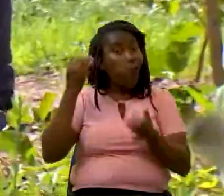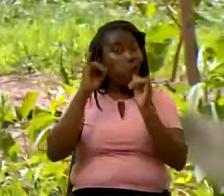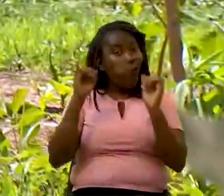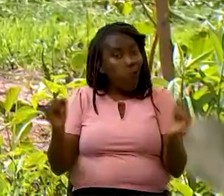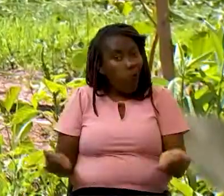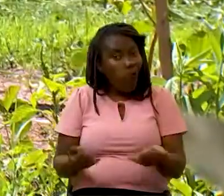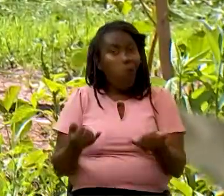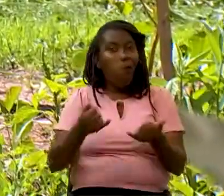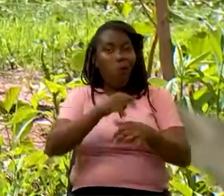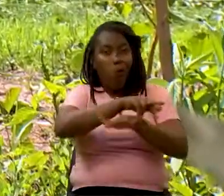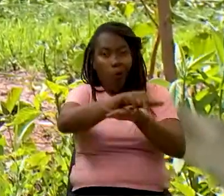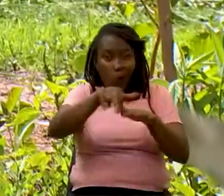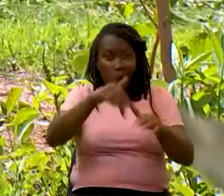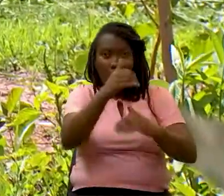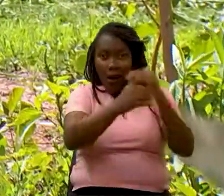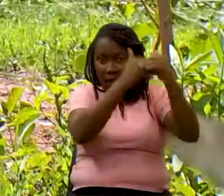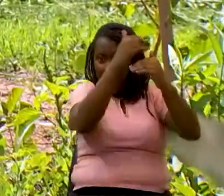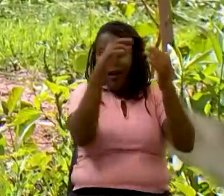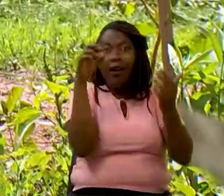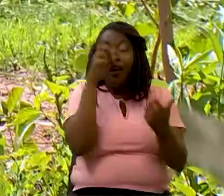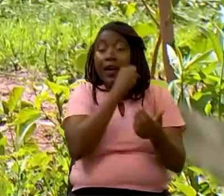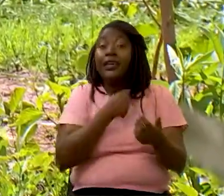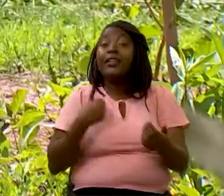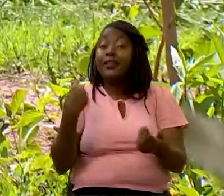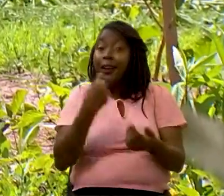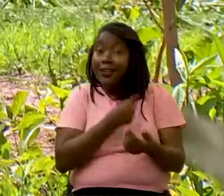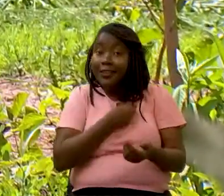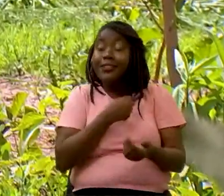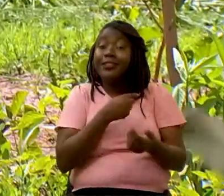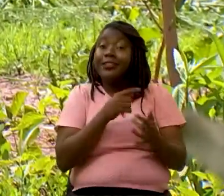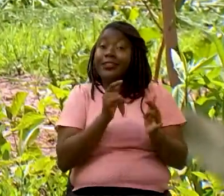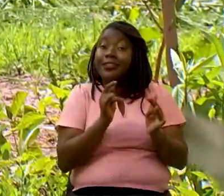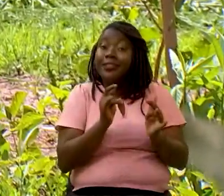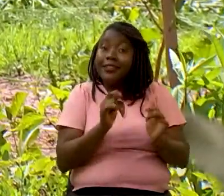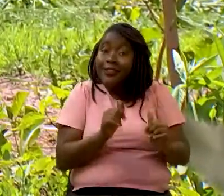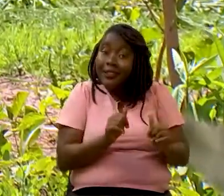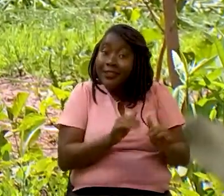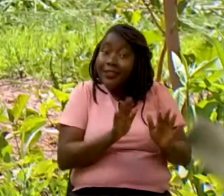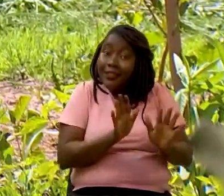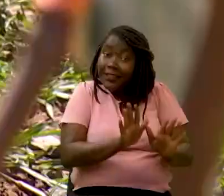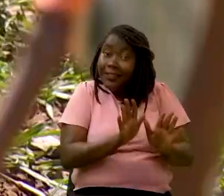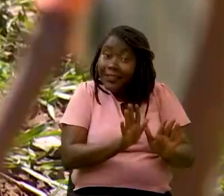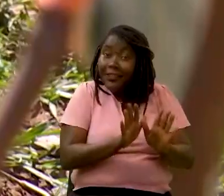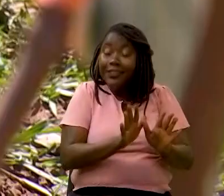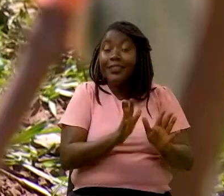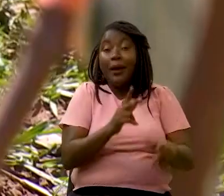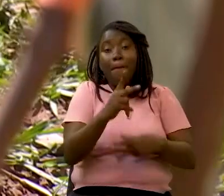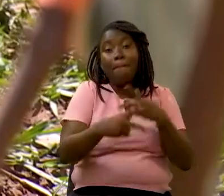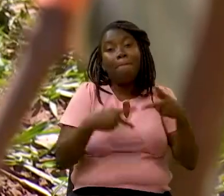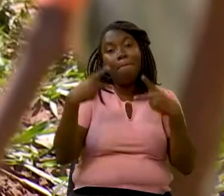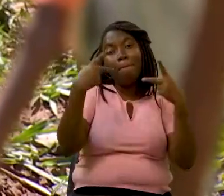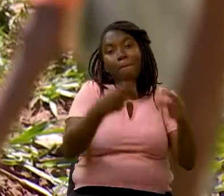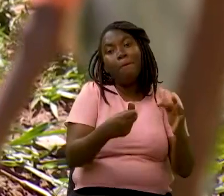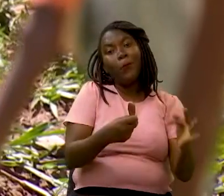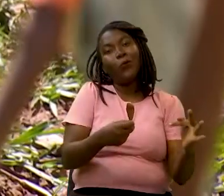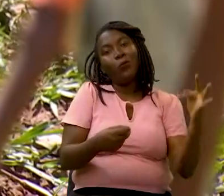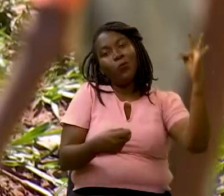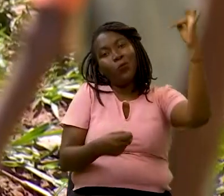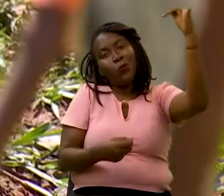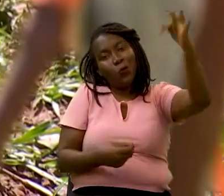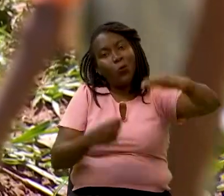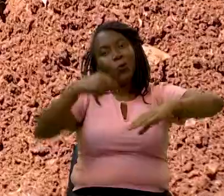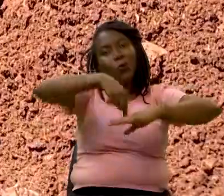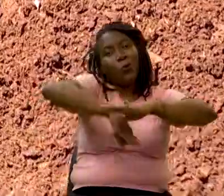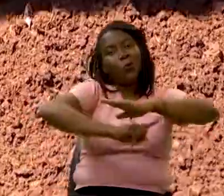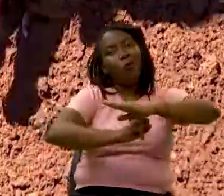beneficiar, né, dessas espécies com crescimento mais rápido, e a gente está deixando aí um presente para o futuro também, que são essas espécies de crescimento